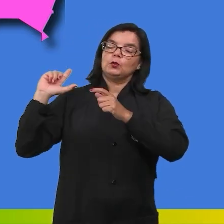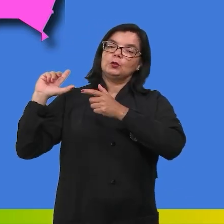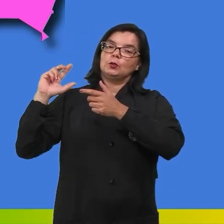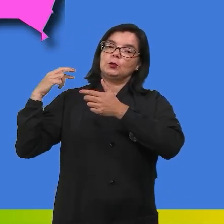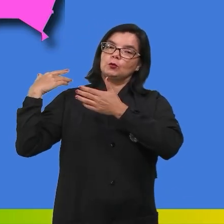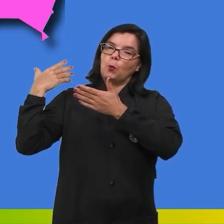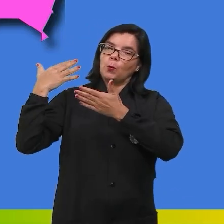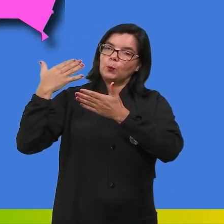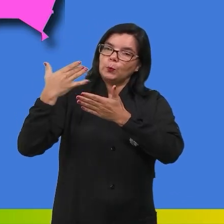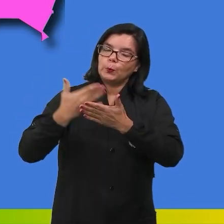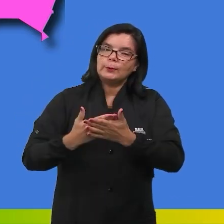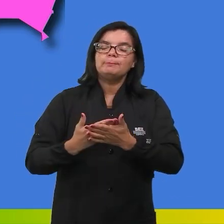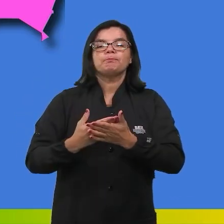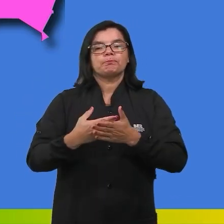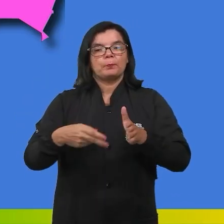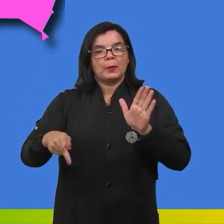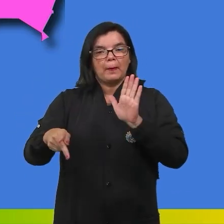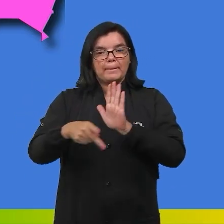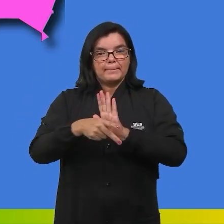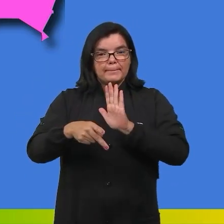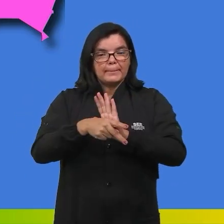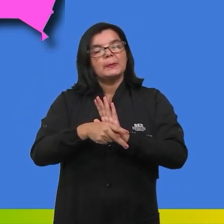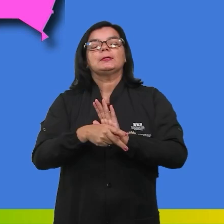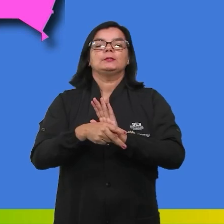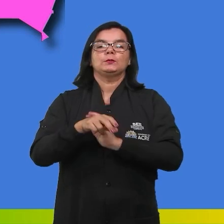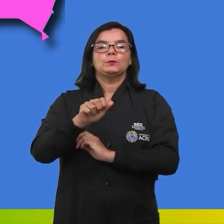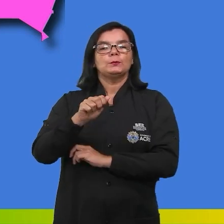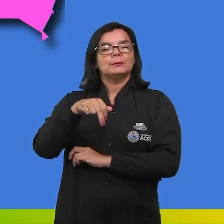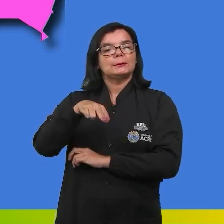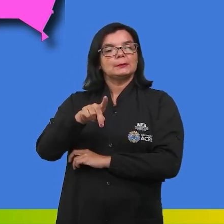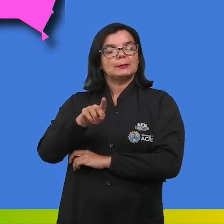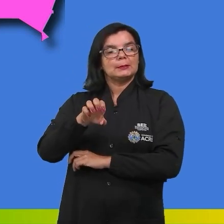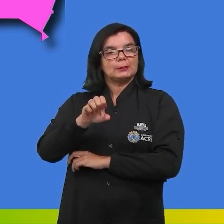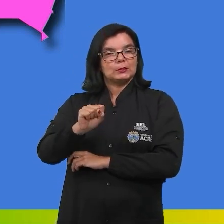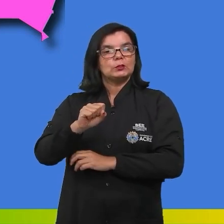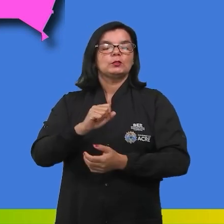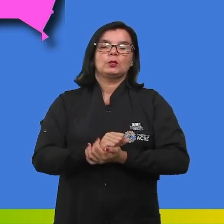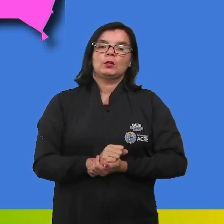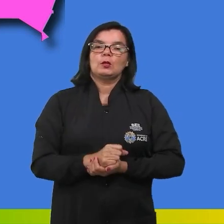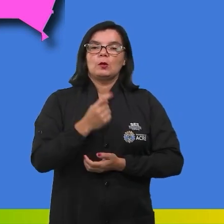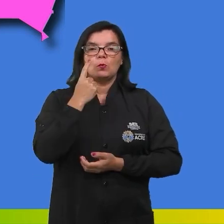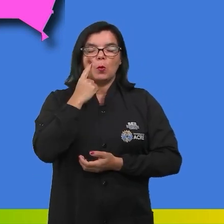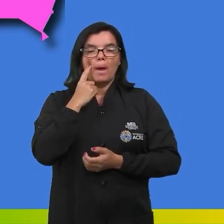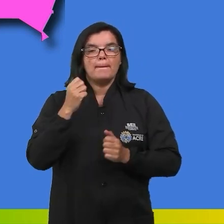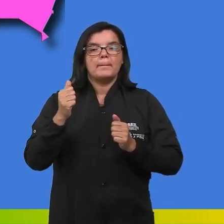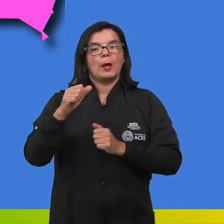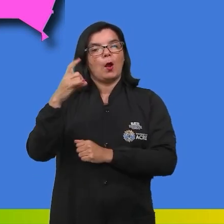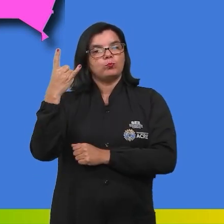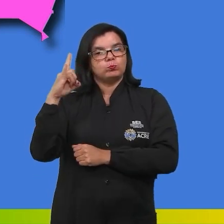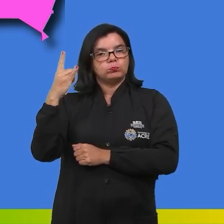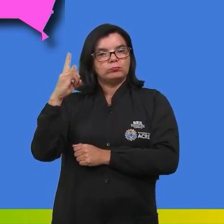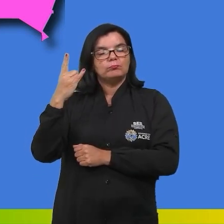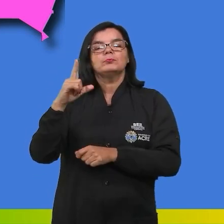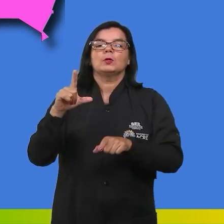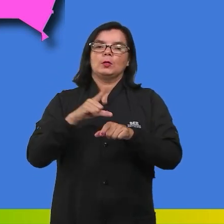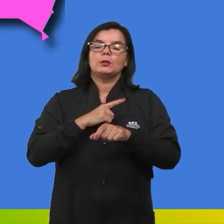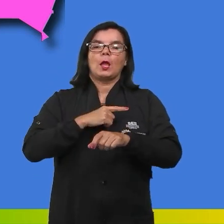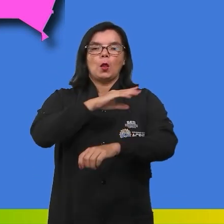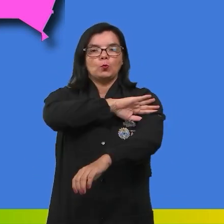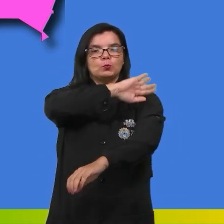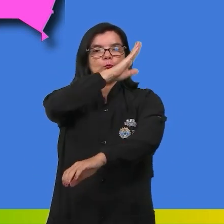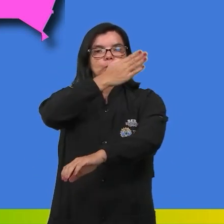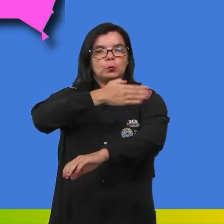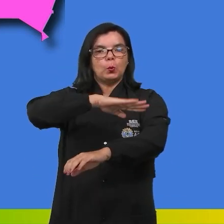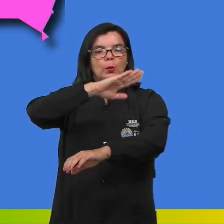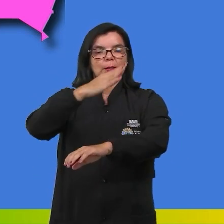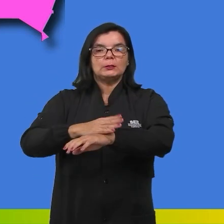que ficam ali localizadas perto da região dos Andes, né? Então, algumas regiões da Bolívia aí tem uma grande altitude, é difícil